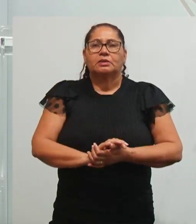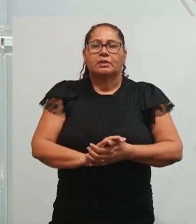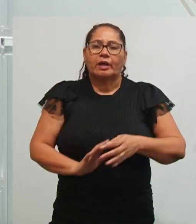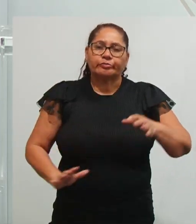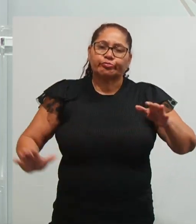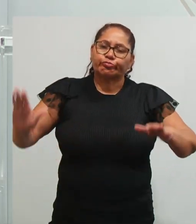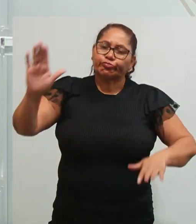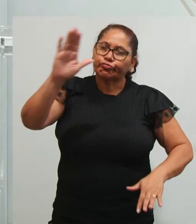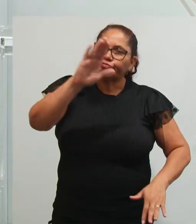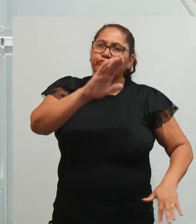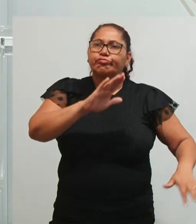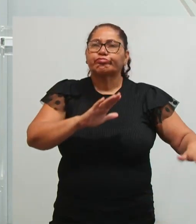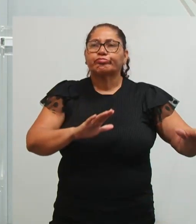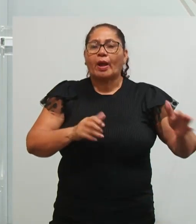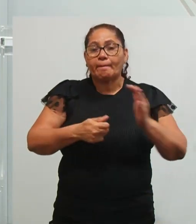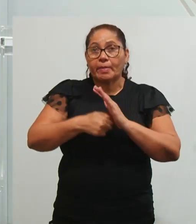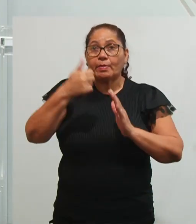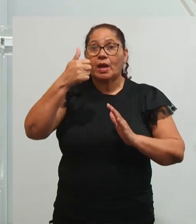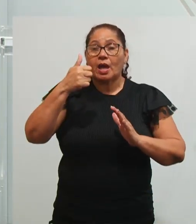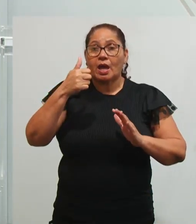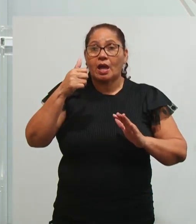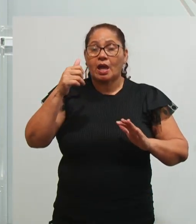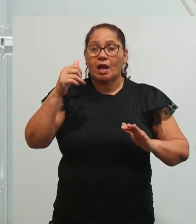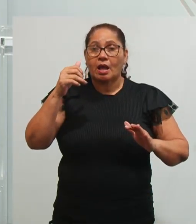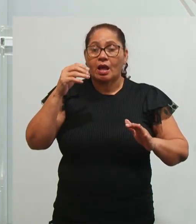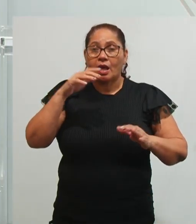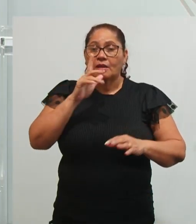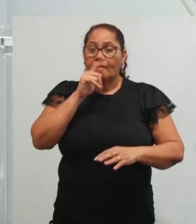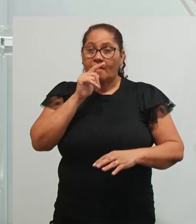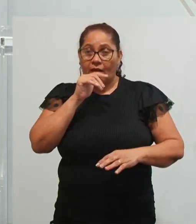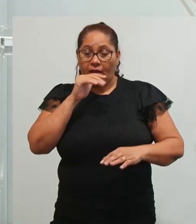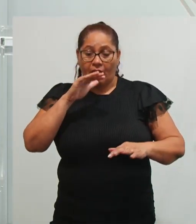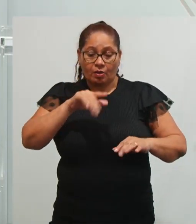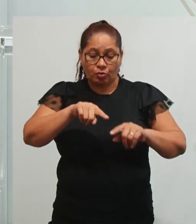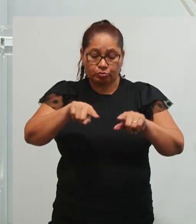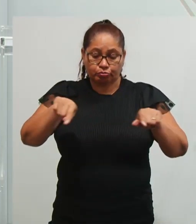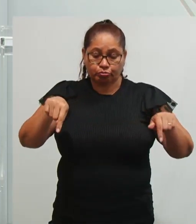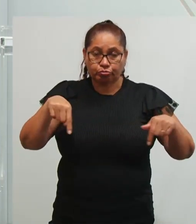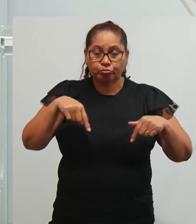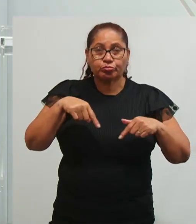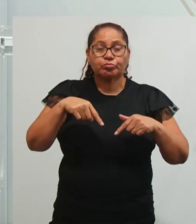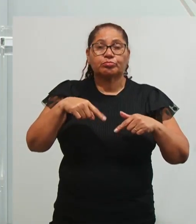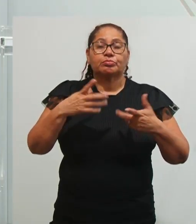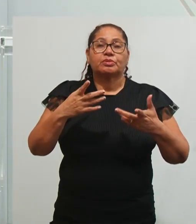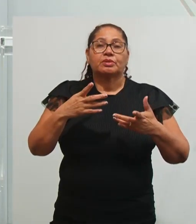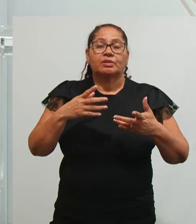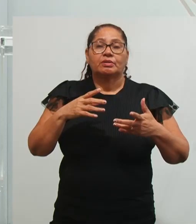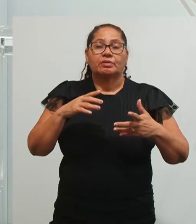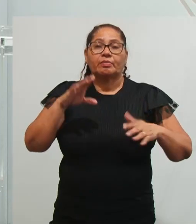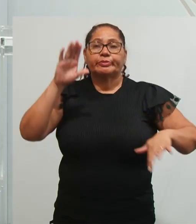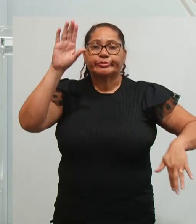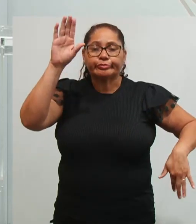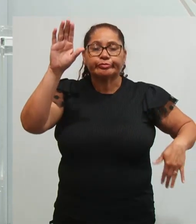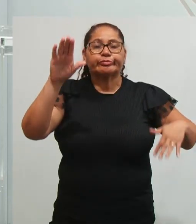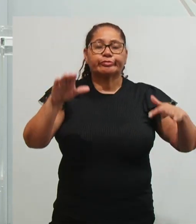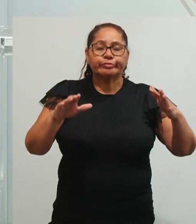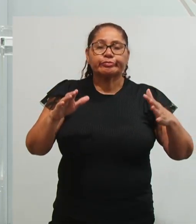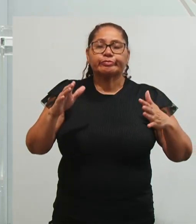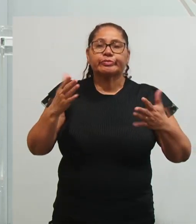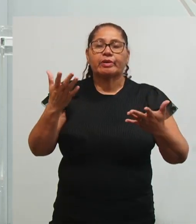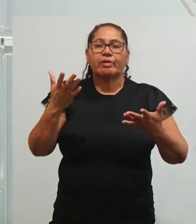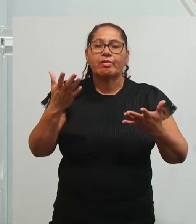abraçada, aliás, primeiro ele tem que entrar na piscina, depois ele tem que dar a abraçada, depois que ele tem que atravessar a piscina a nado. Aí se